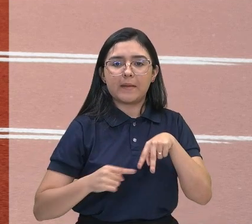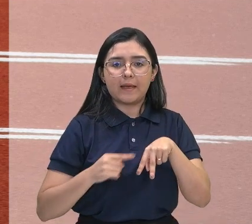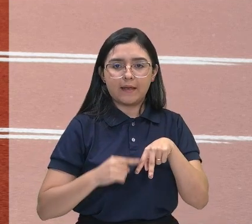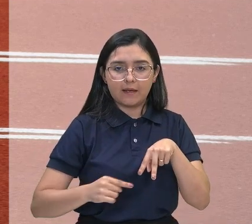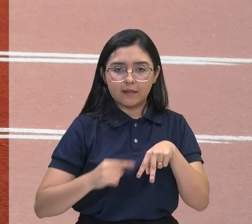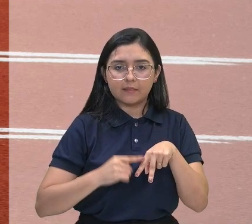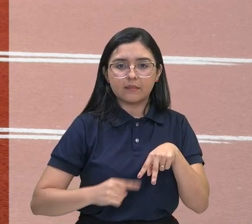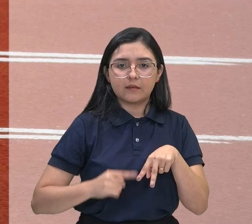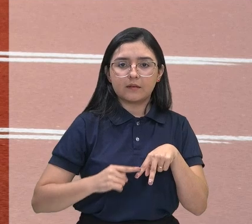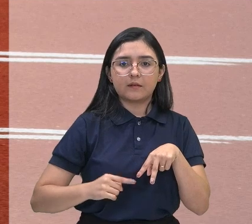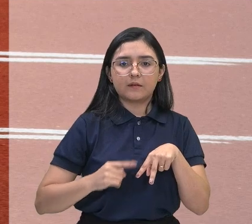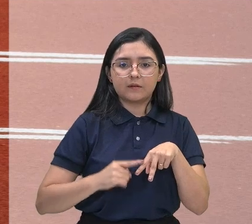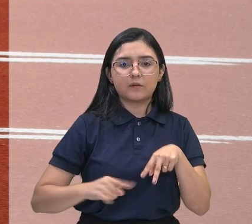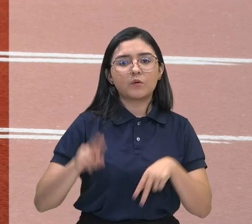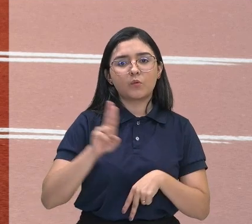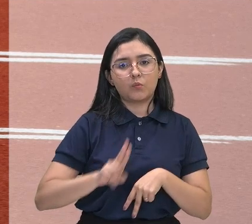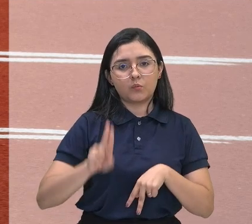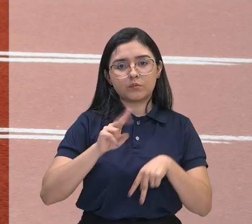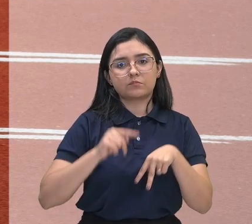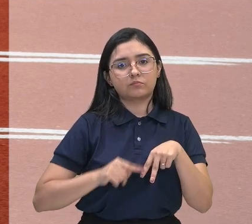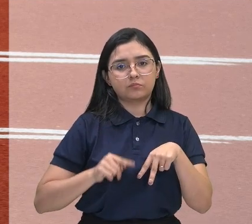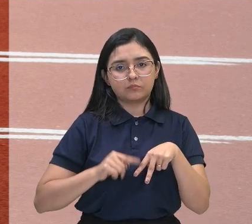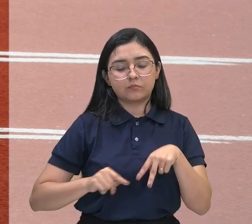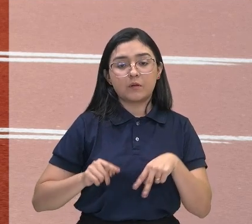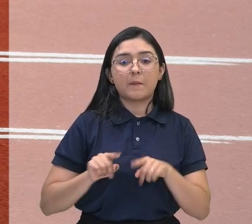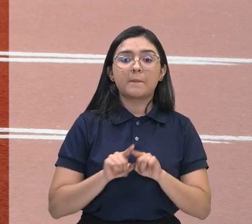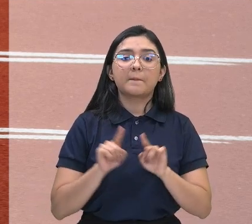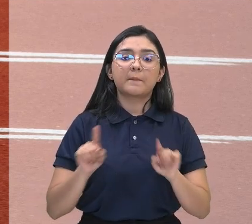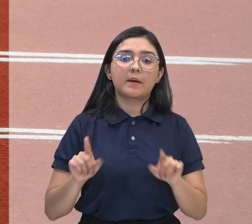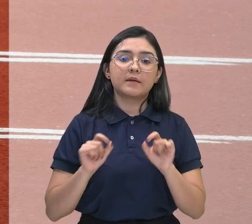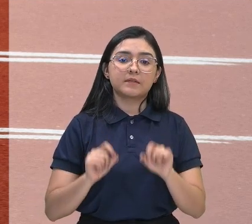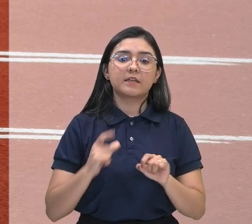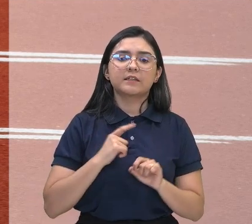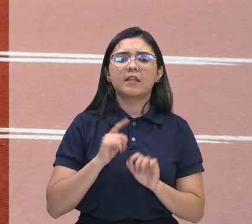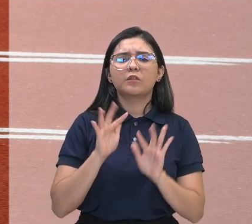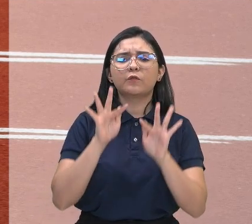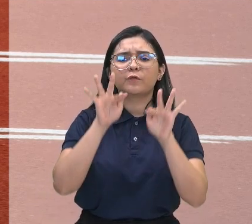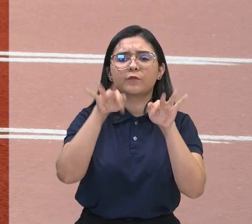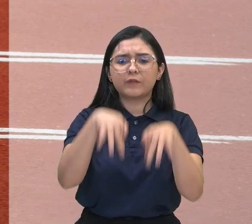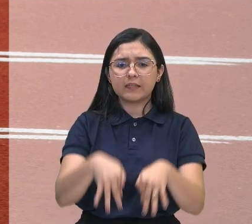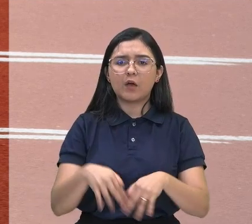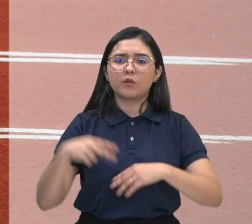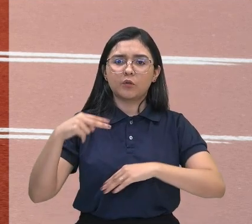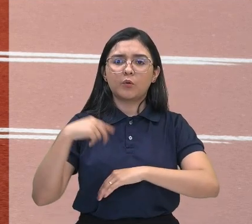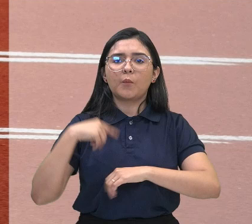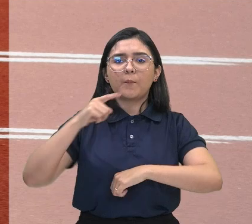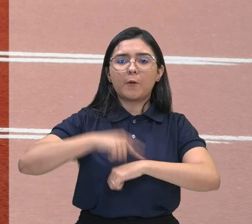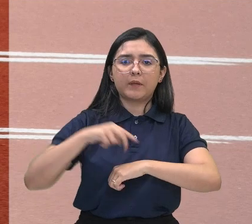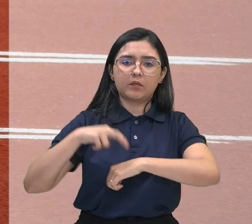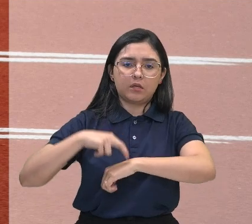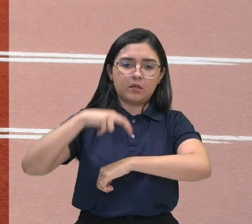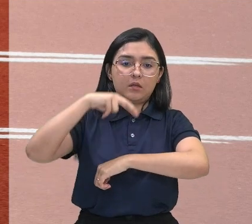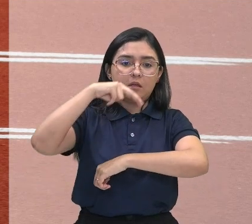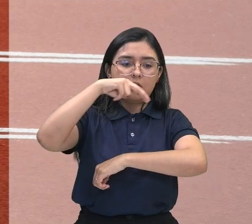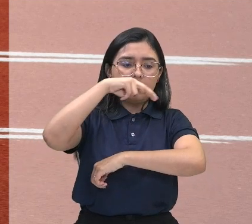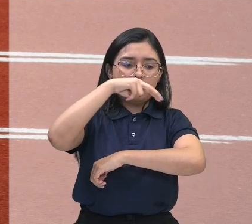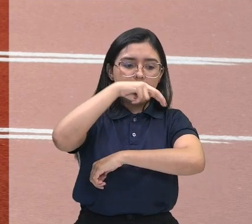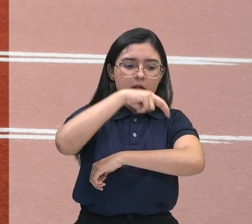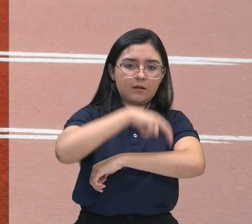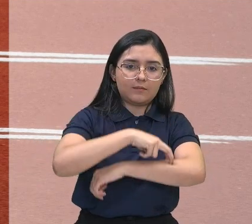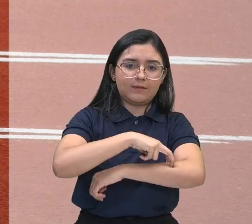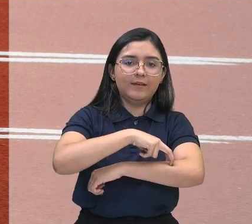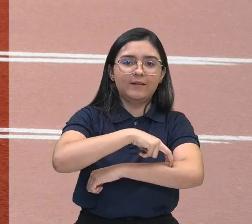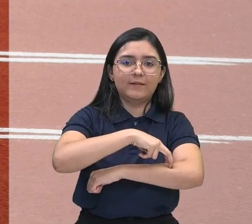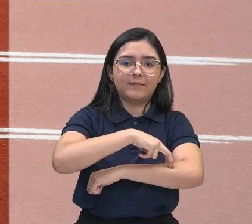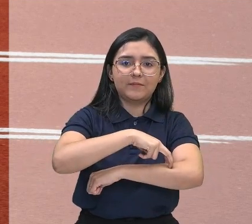né, e usa uma prótese, mas ele já está na finalização, ali na fase aérea desse salto. E ele precisa cravar os 2